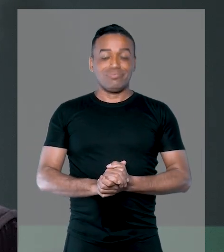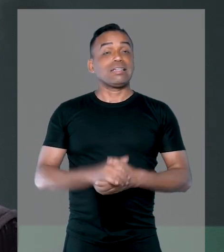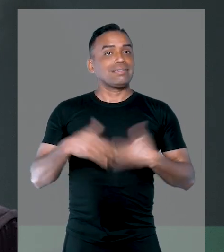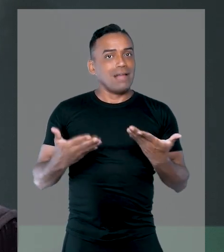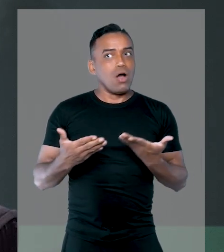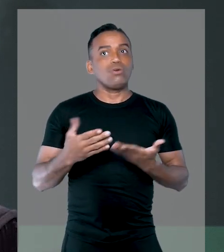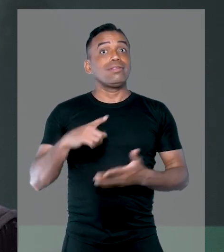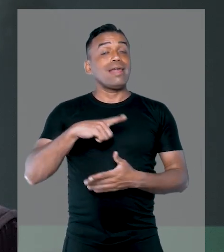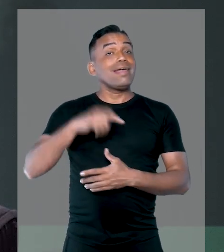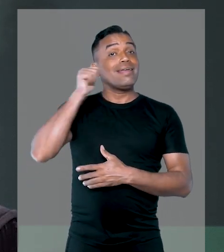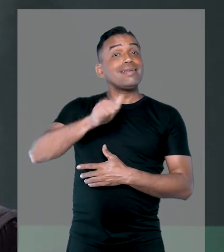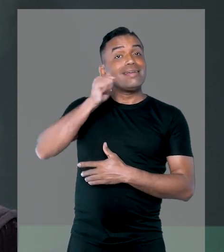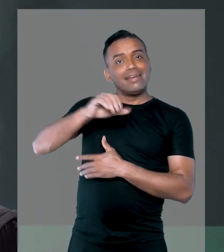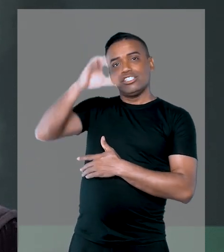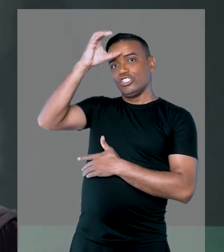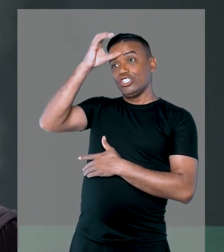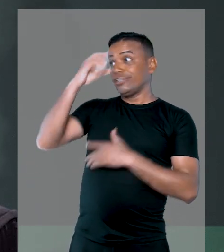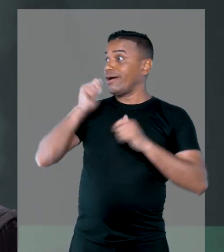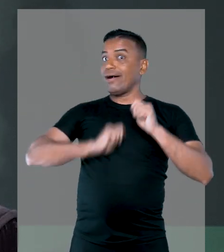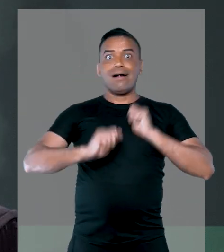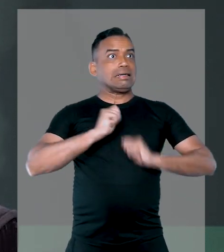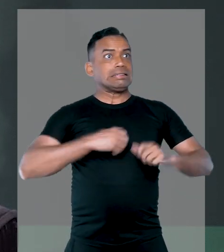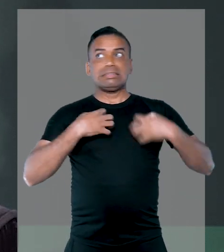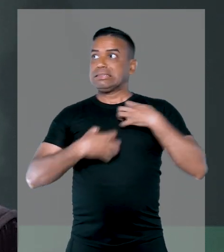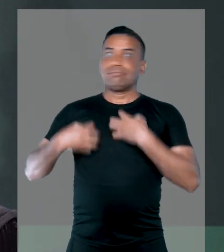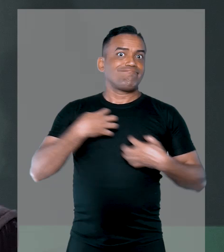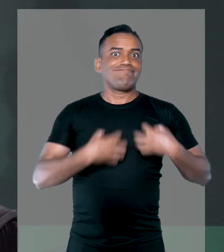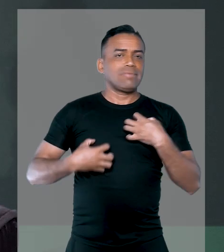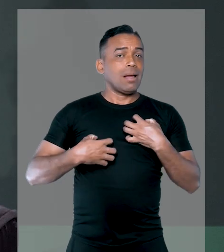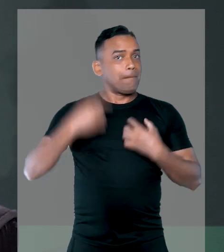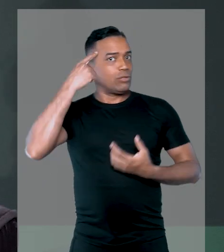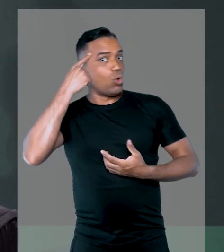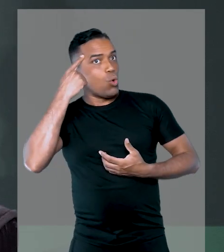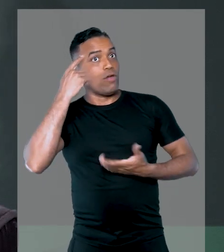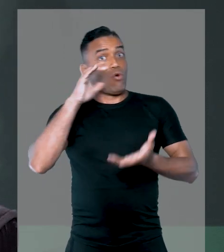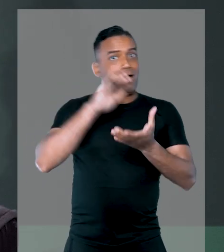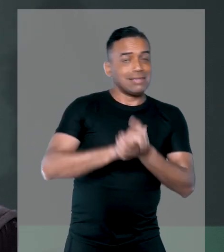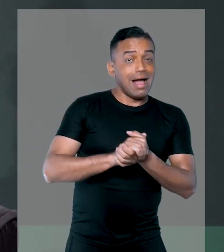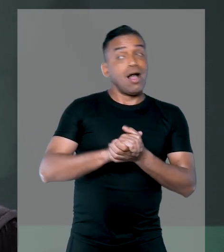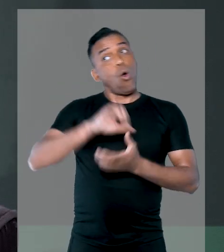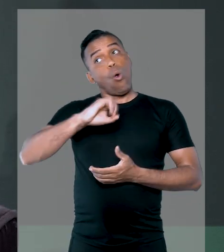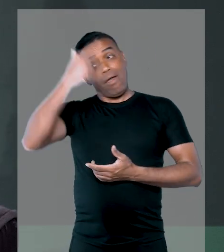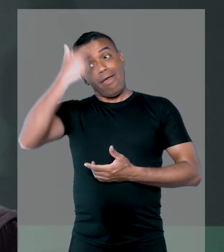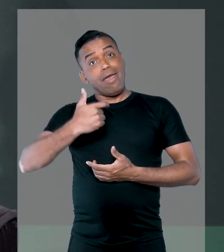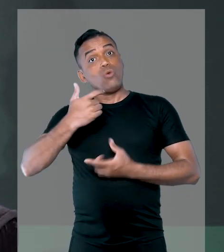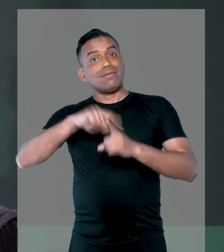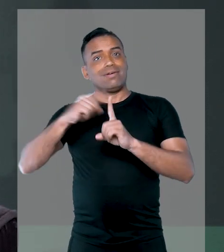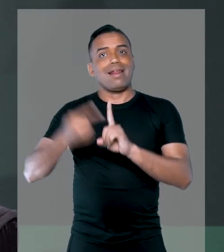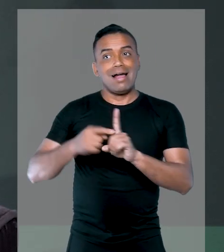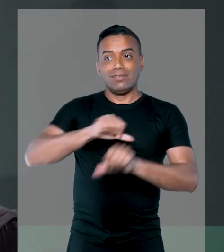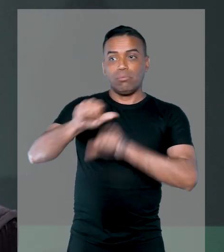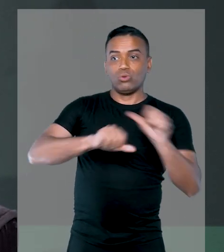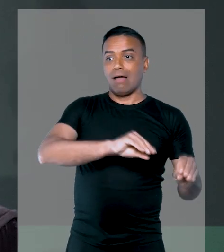E aí eu tenho uma tia que ela ficou muito ansiosa. Ela achou assim que eu ia casar, ela achou que eu estava grávida, que eu ia mudar